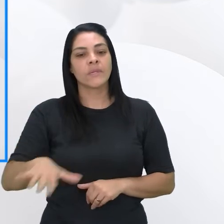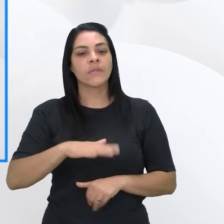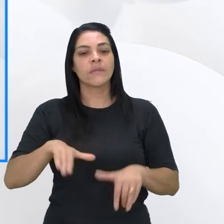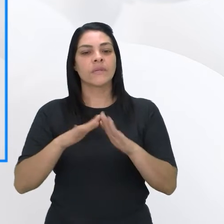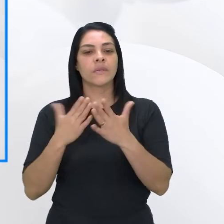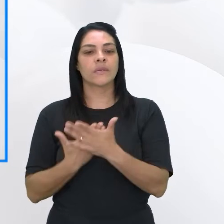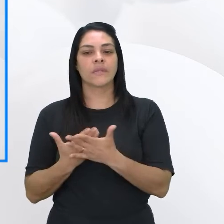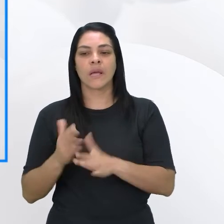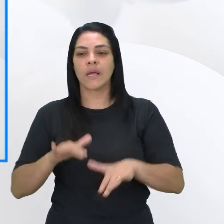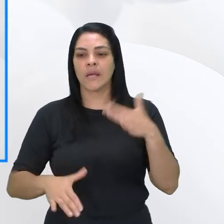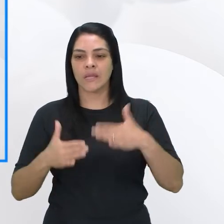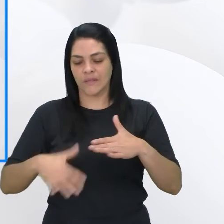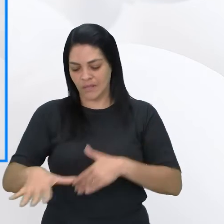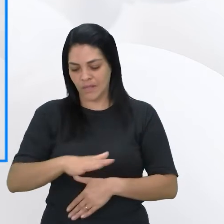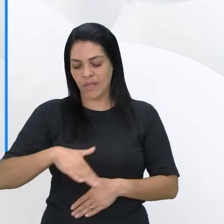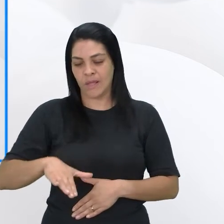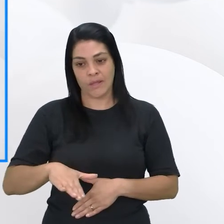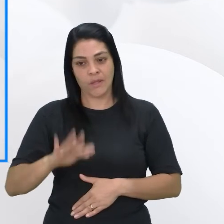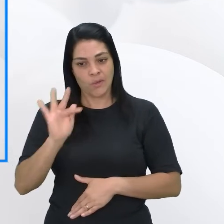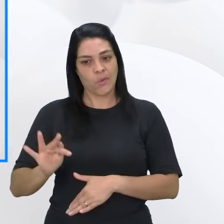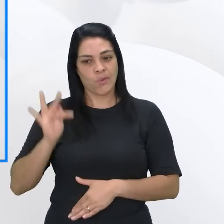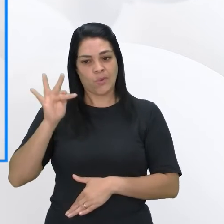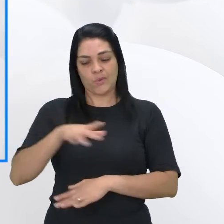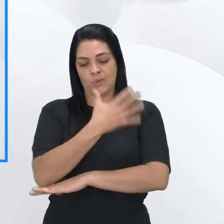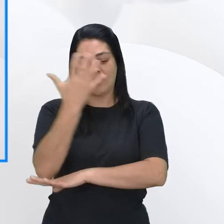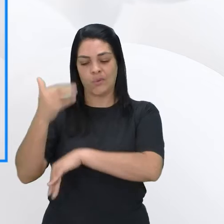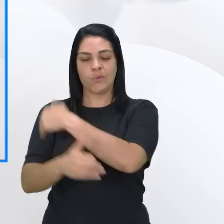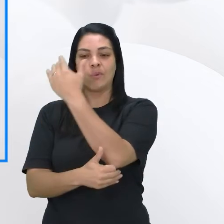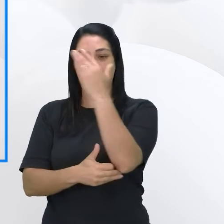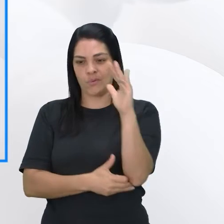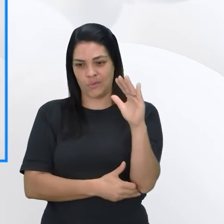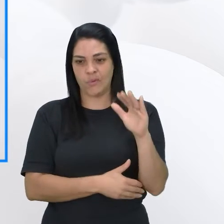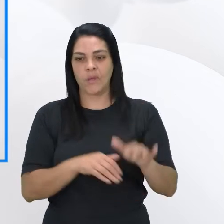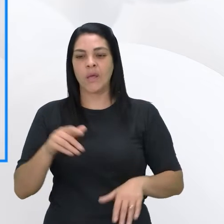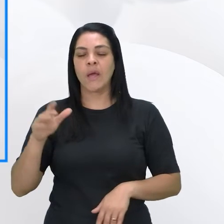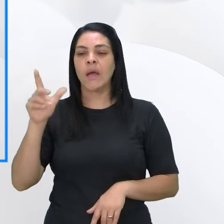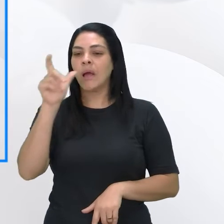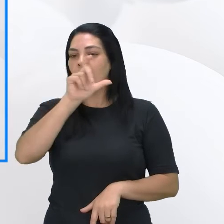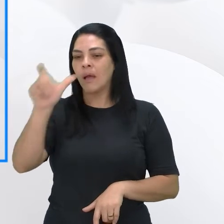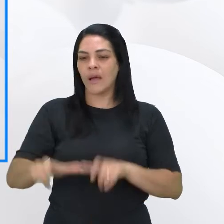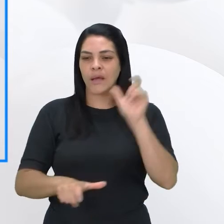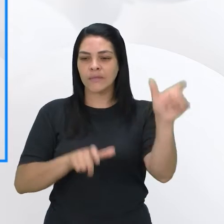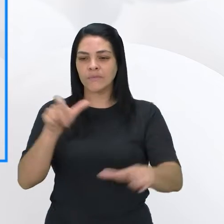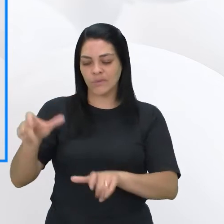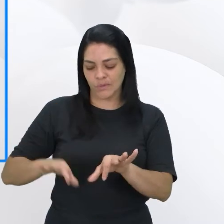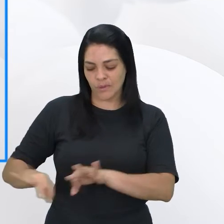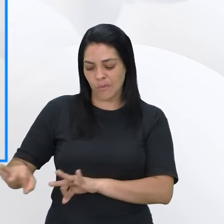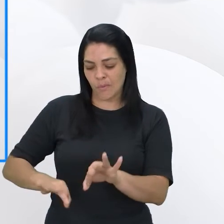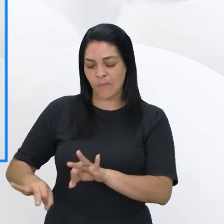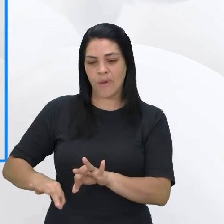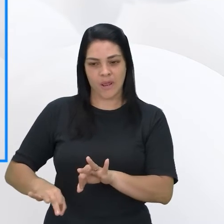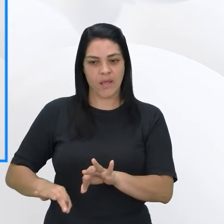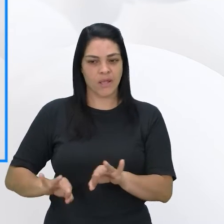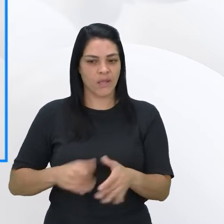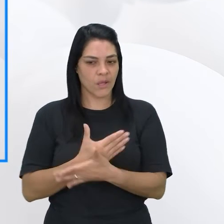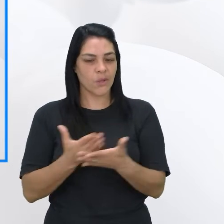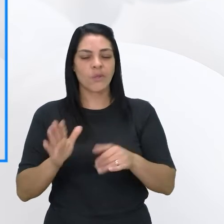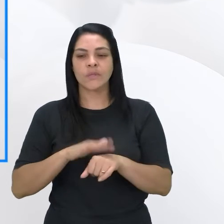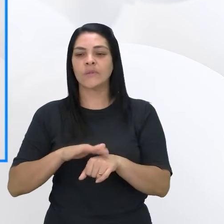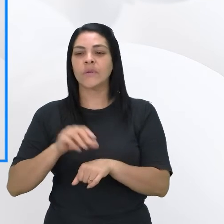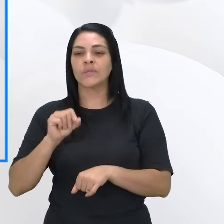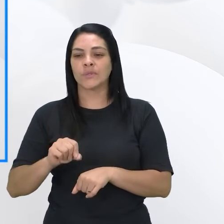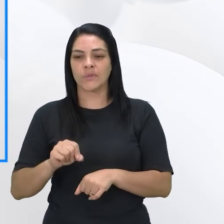vezes até da própria área onde vai ser futuramente a mini-floresta, que o solo pode já estar revolvido e preparado. A gente leva